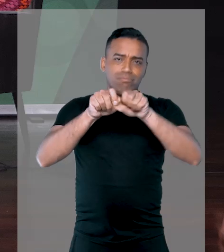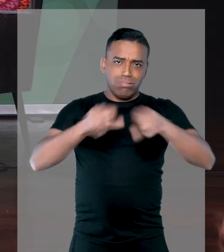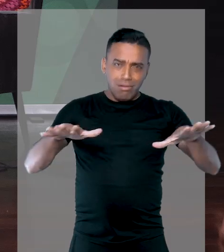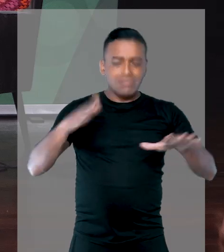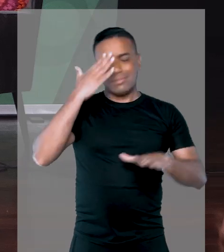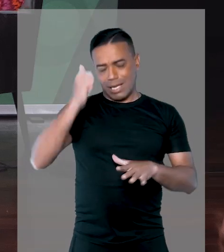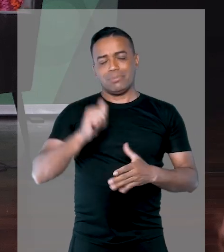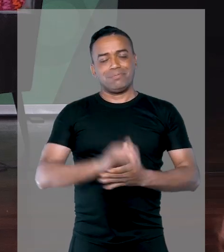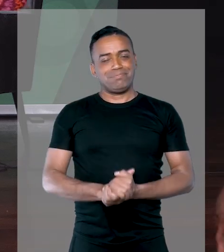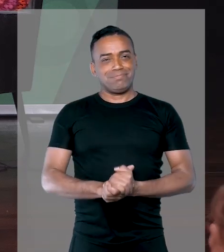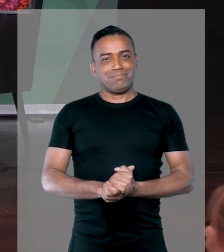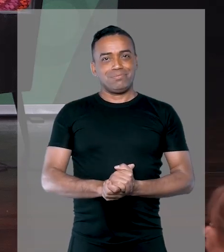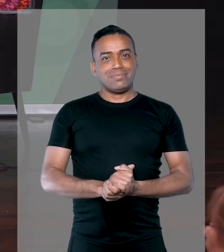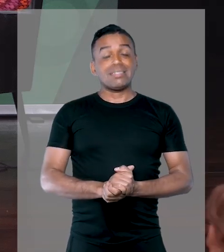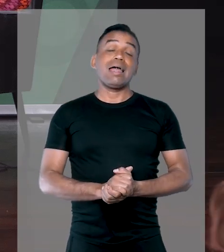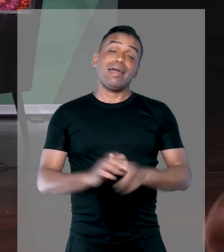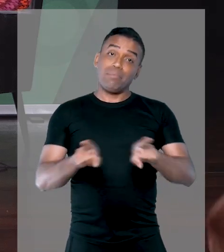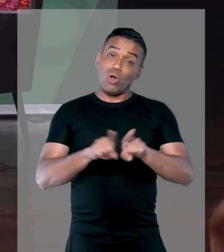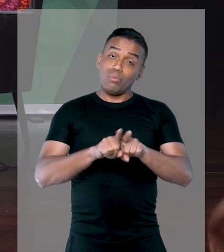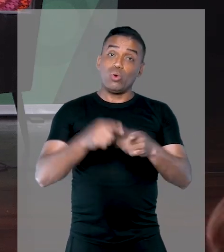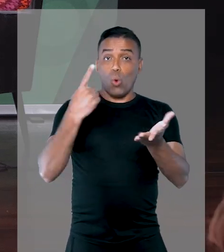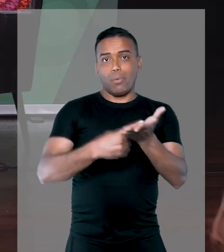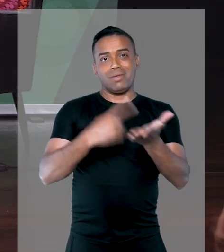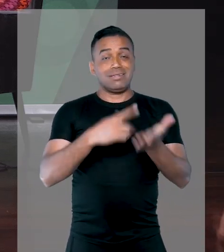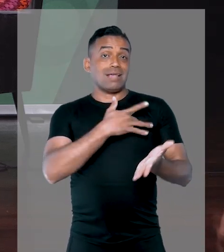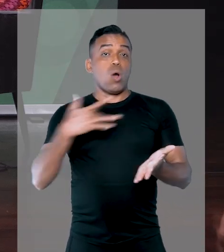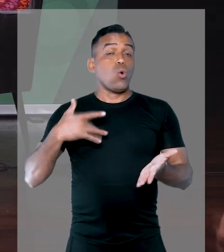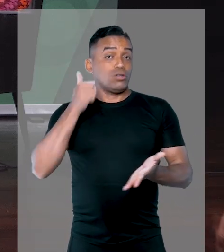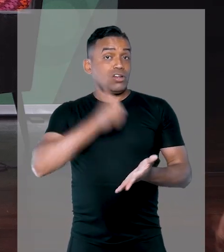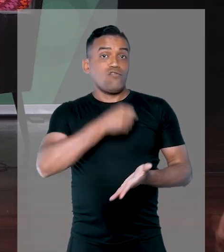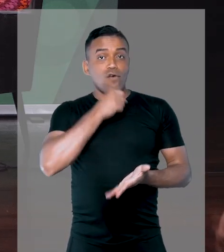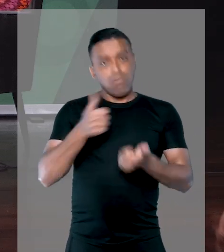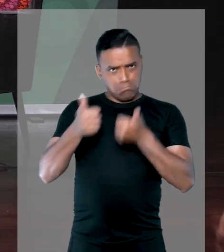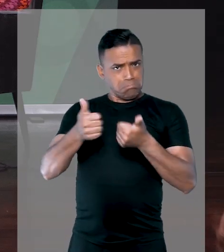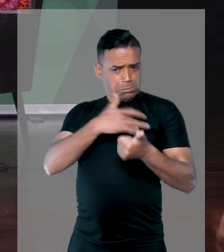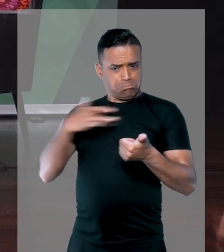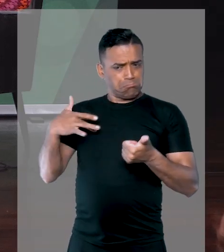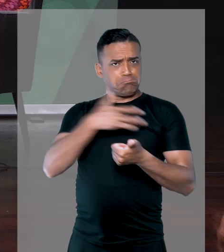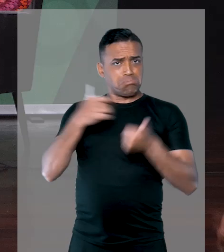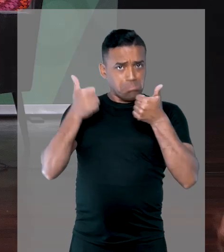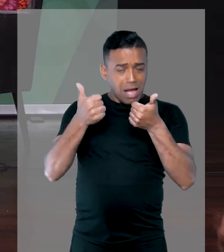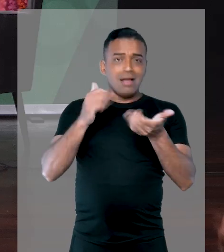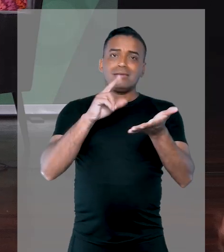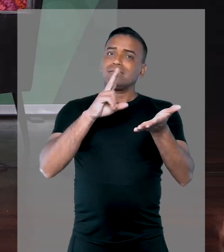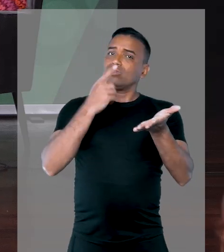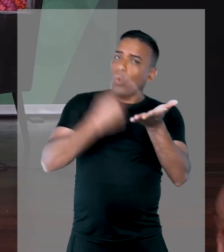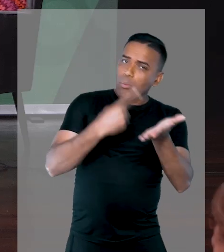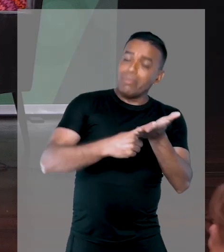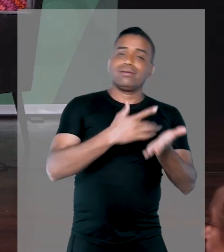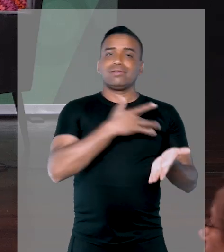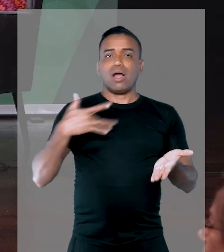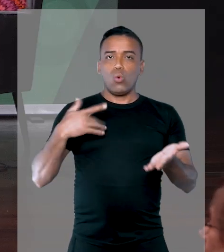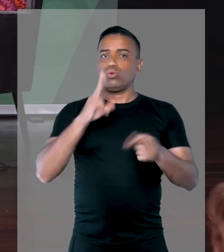enfim. Questão de saúde, é um compromisso de saúde. Ela está bem, mas é um compromisso de saúde.